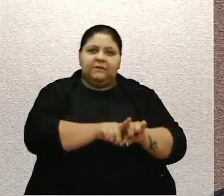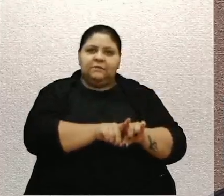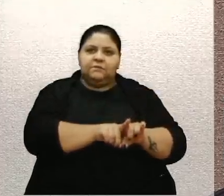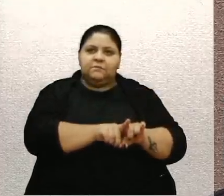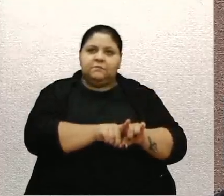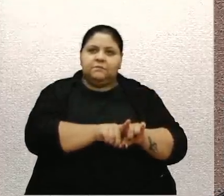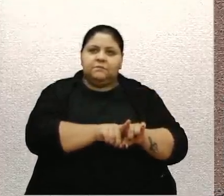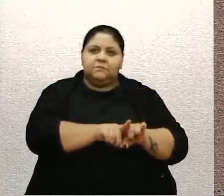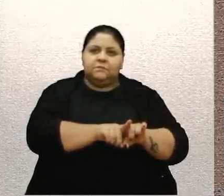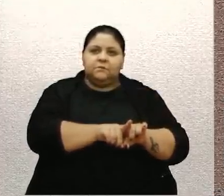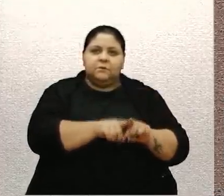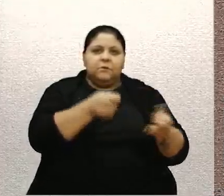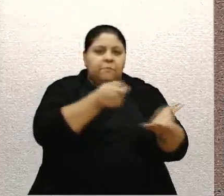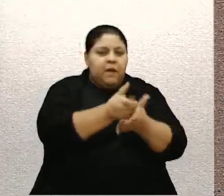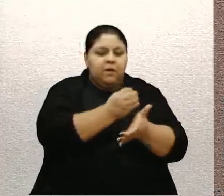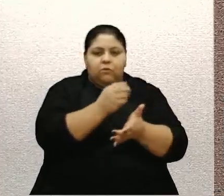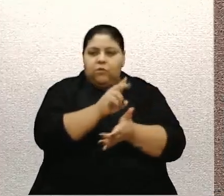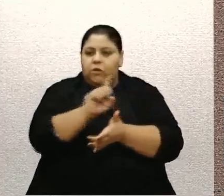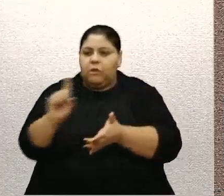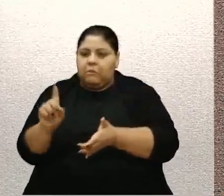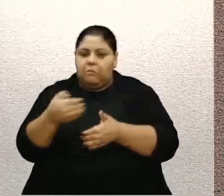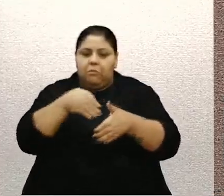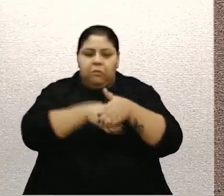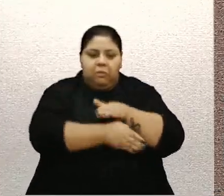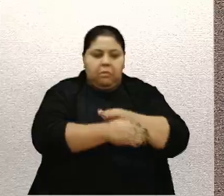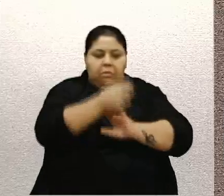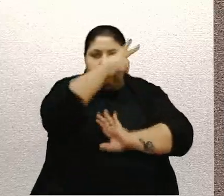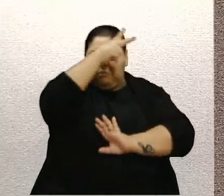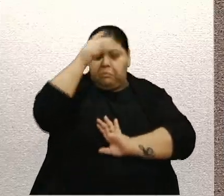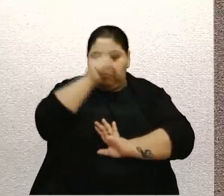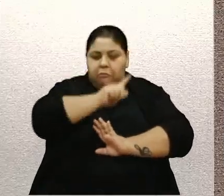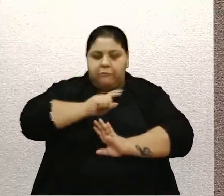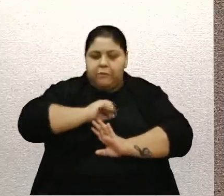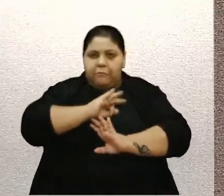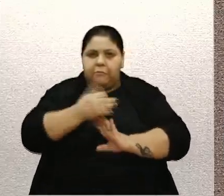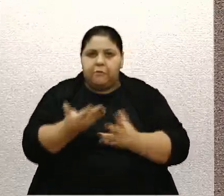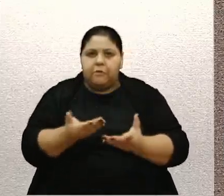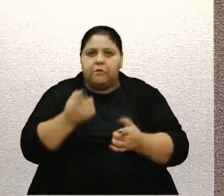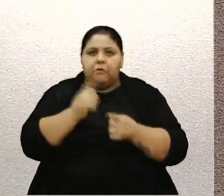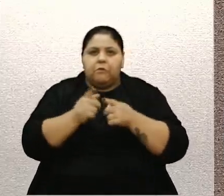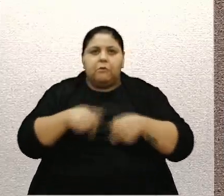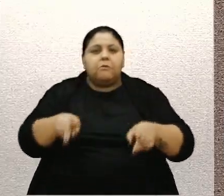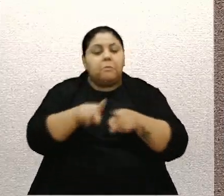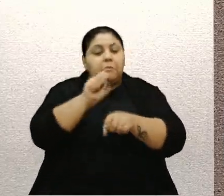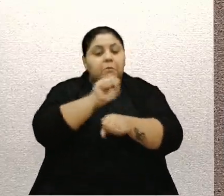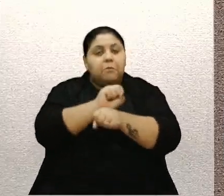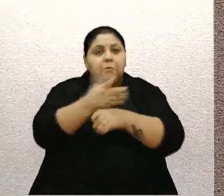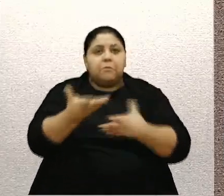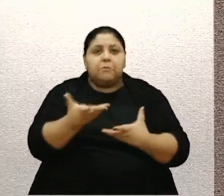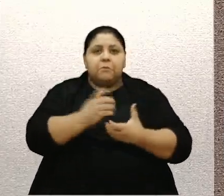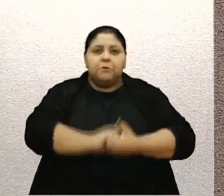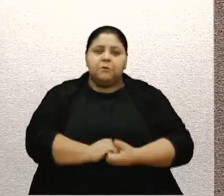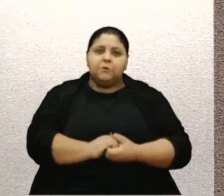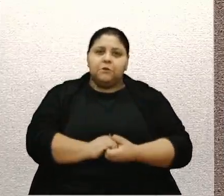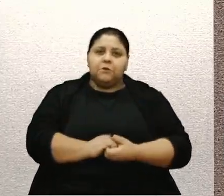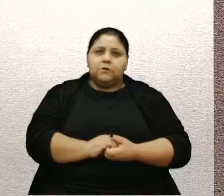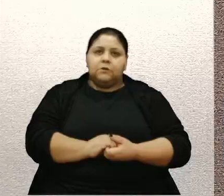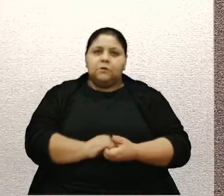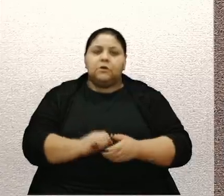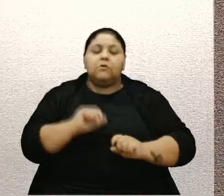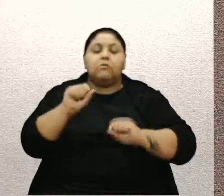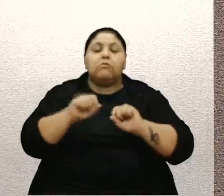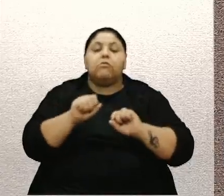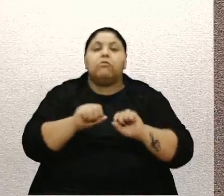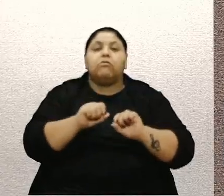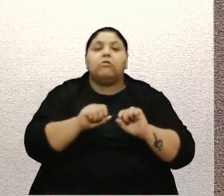veio, foi pago, não pago, está no caixa da prefeitura, está no governo federal, porque a população está esperando. Onde é que está